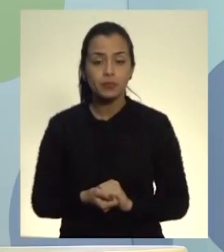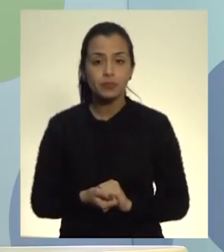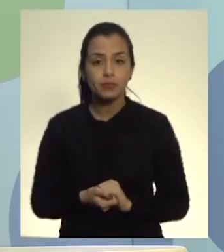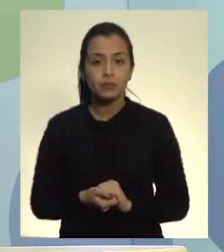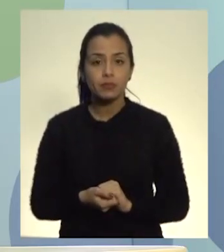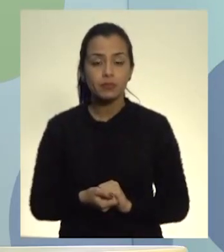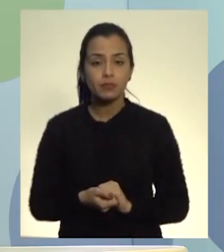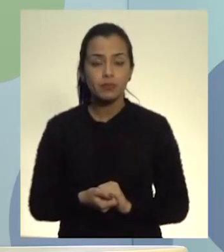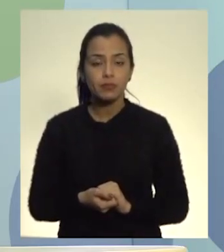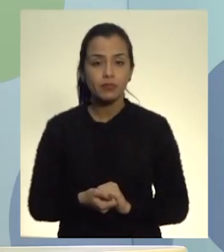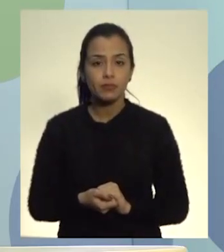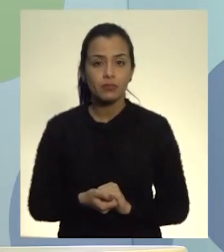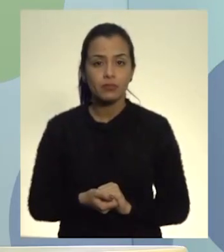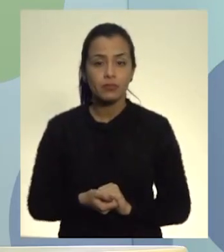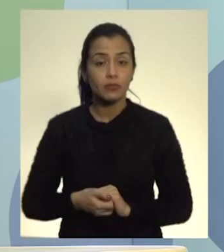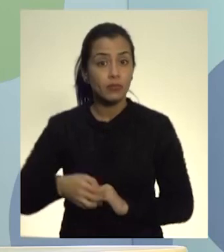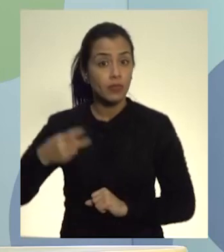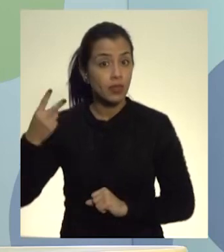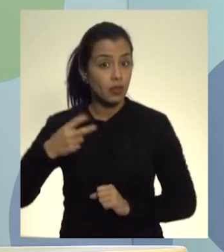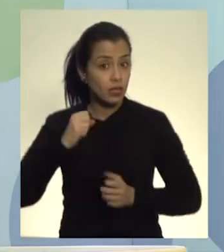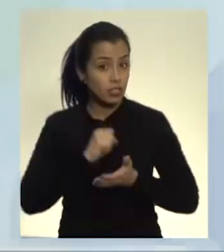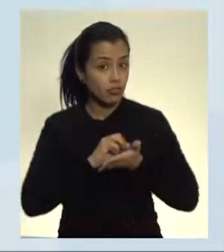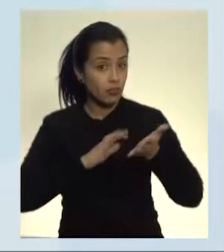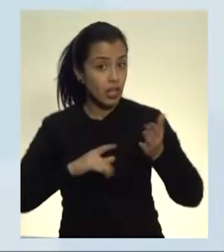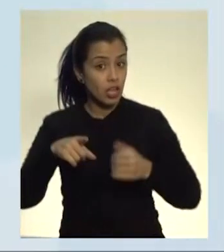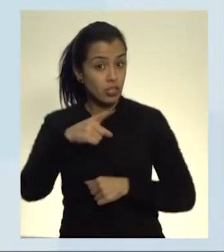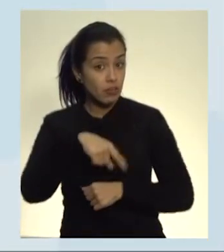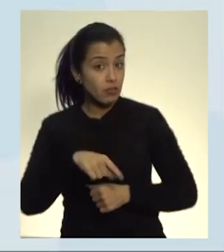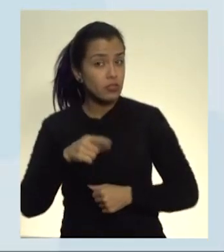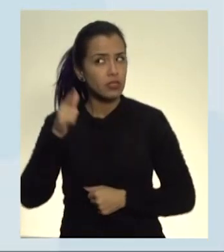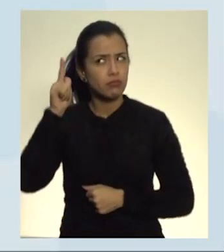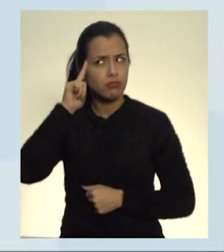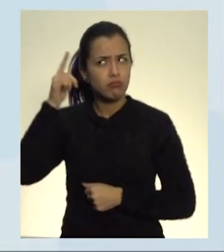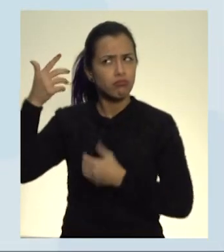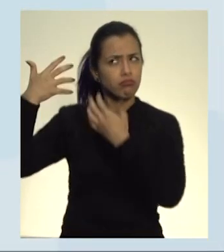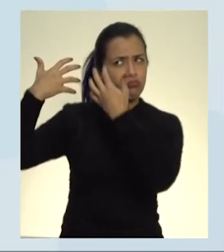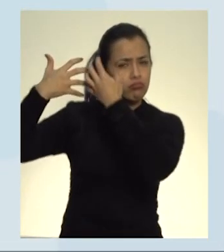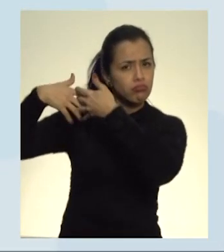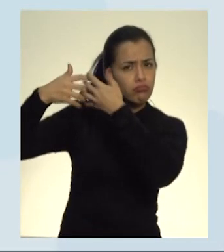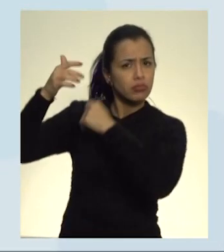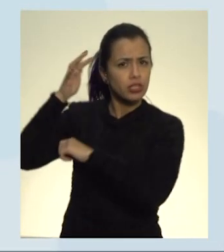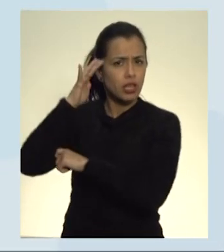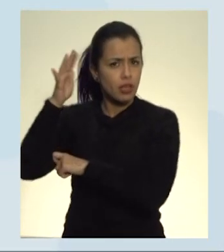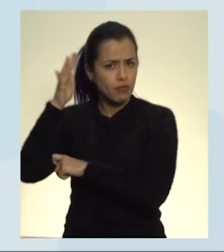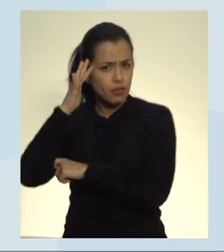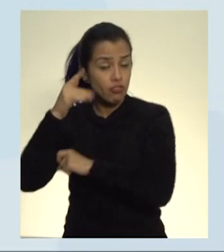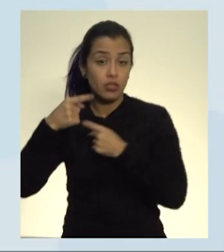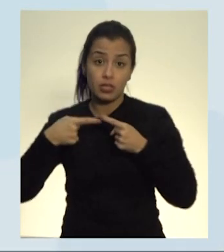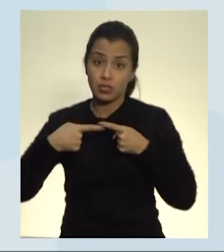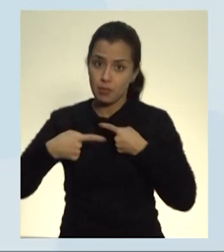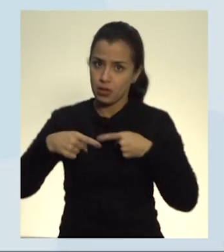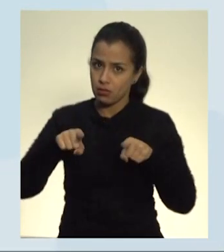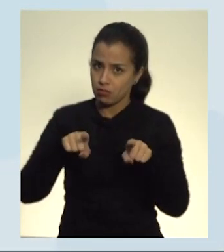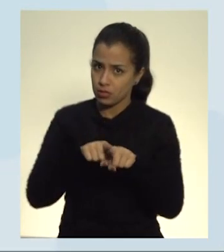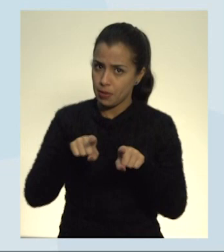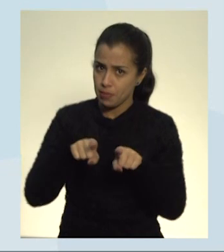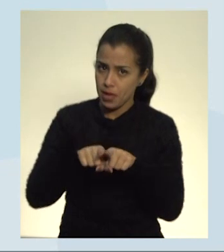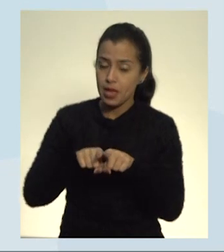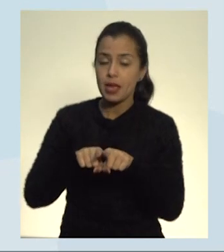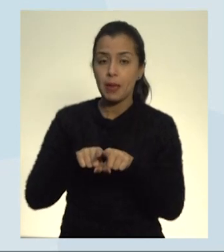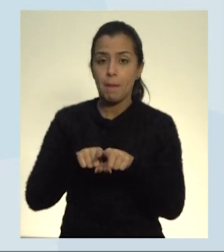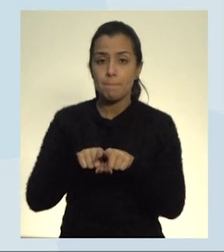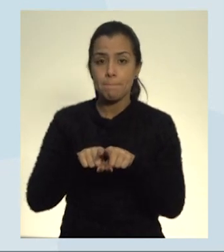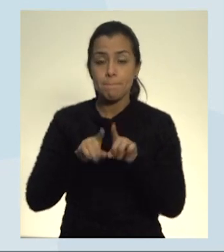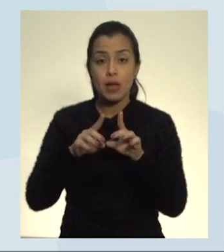segunda atividade, vocês vão continuar refletindo em casa durante a semana para a gente o